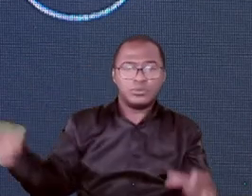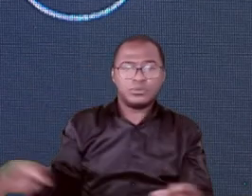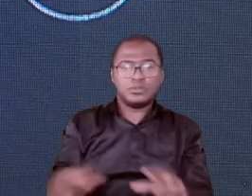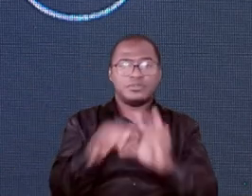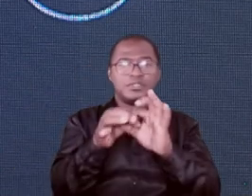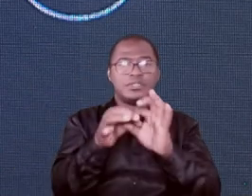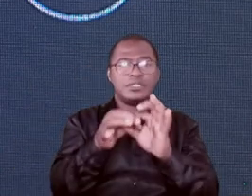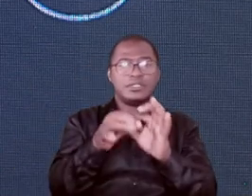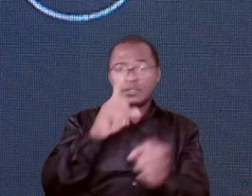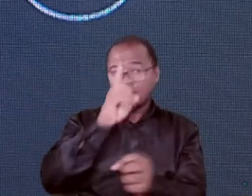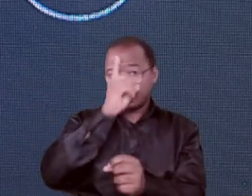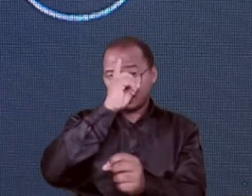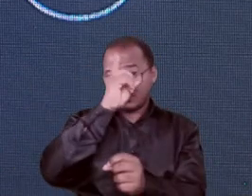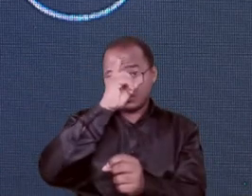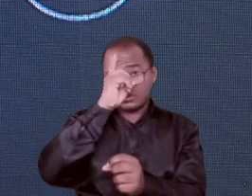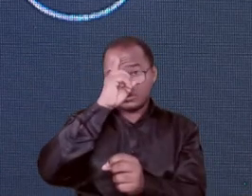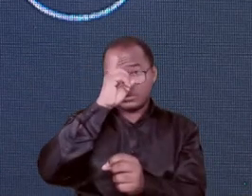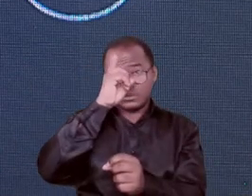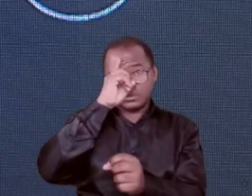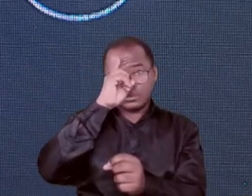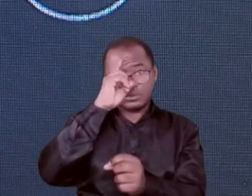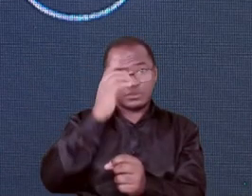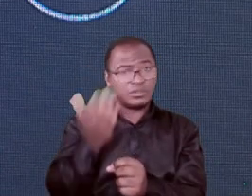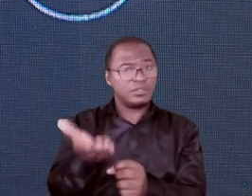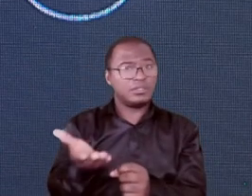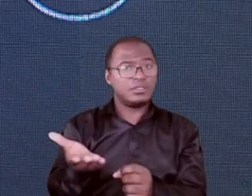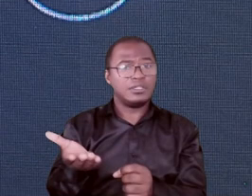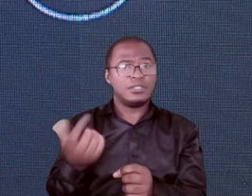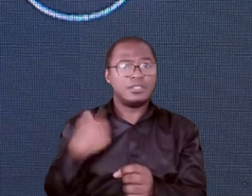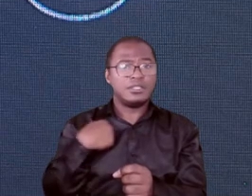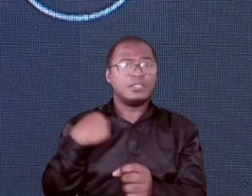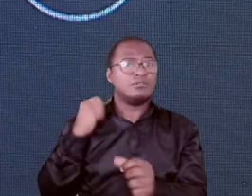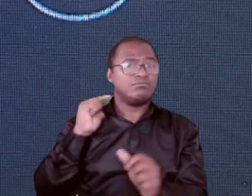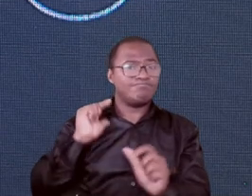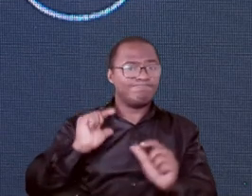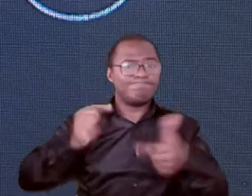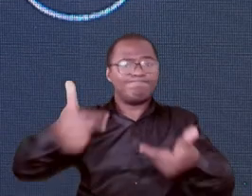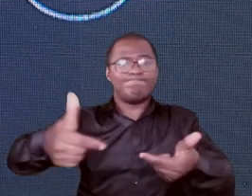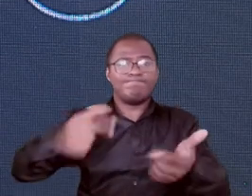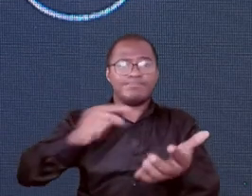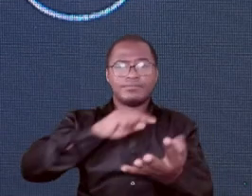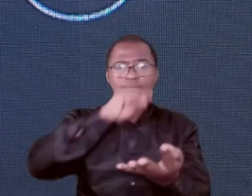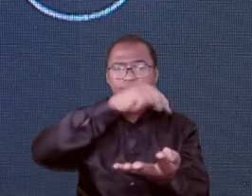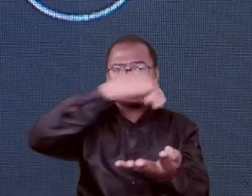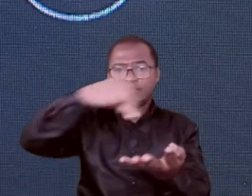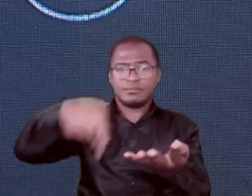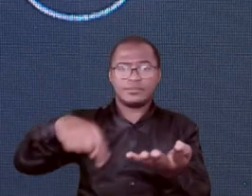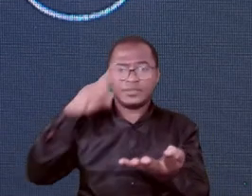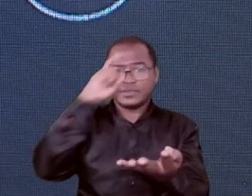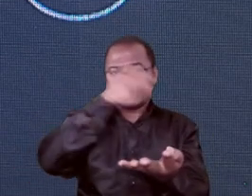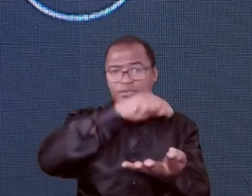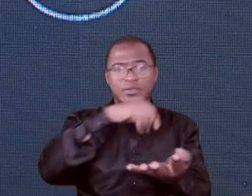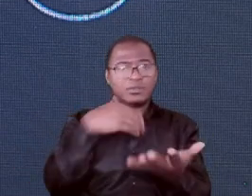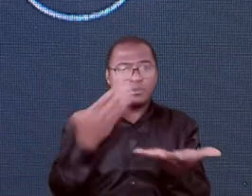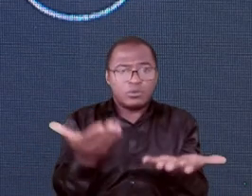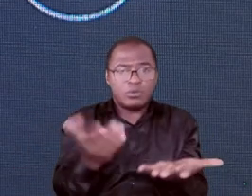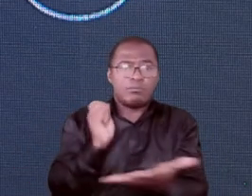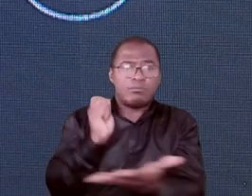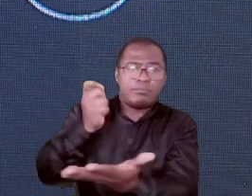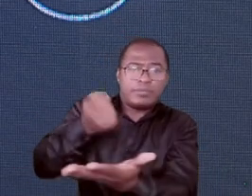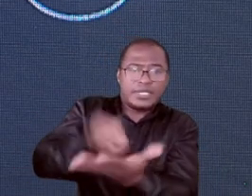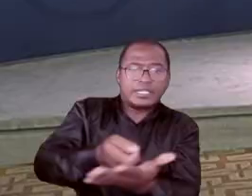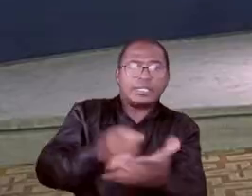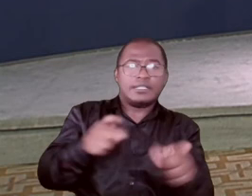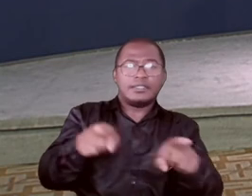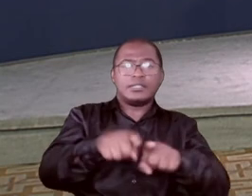né vencendo aí desafios seja no modelo do negócio de pagamento seja em conversa com